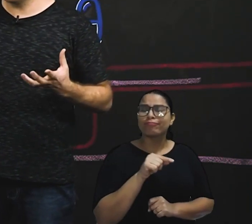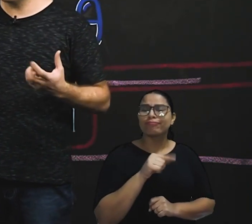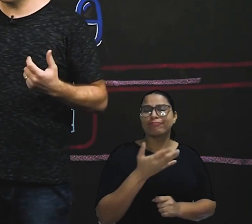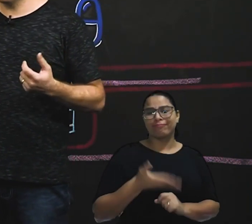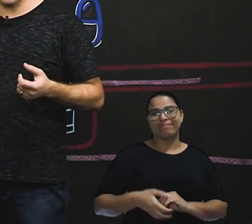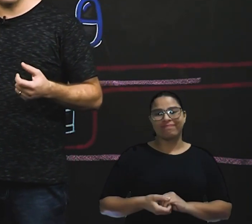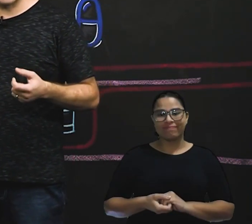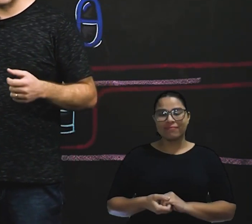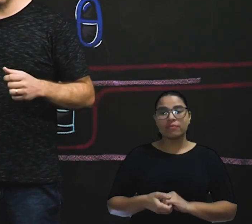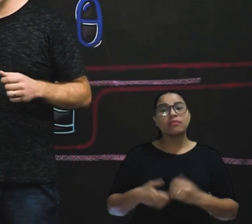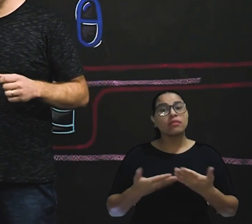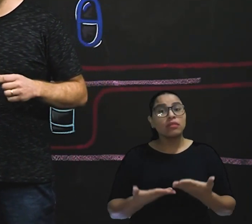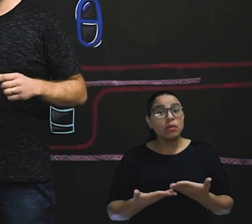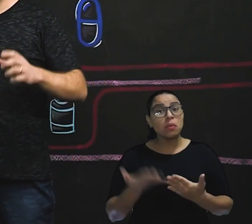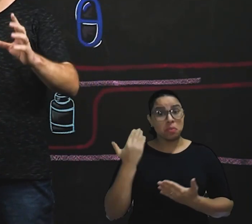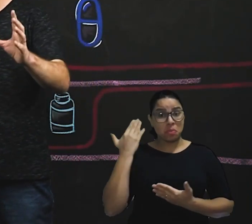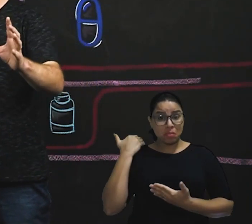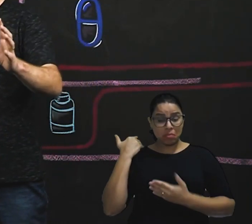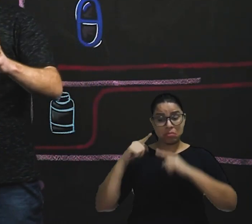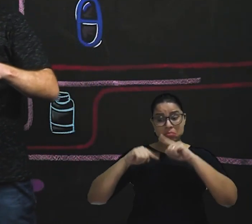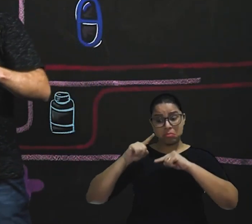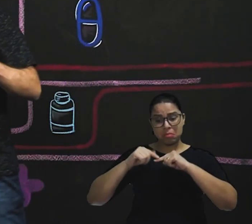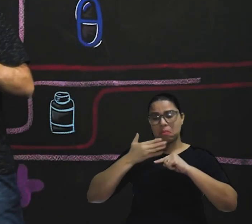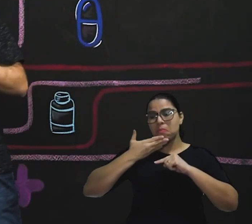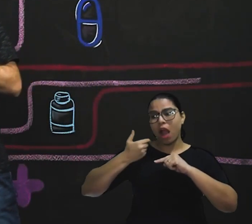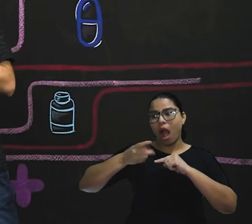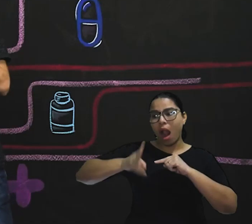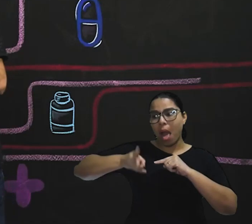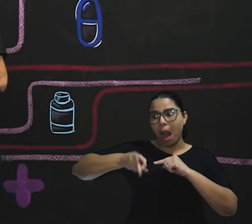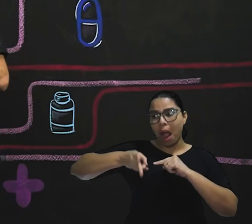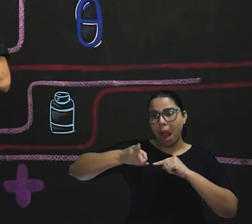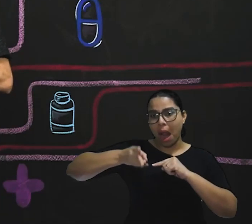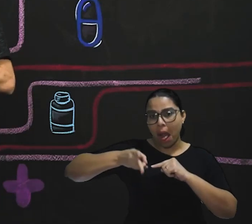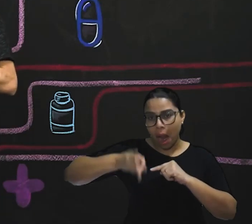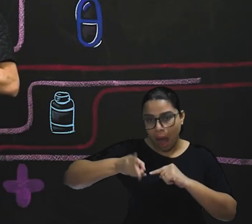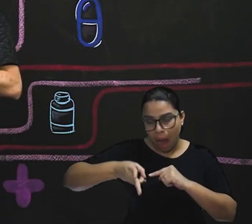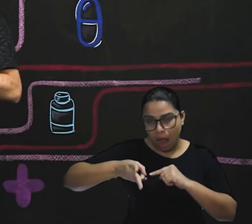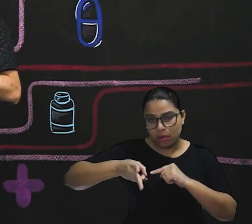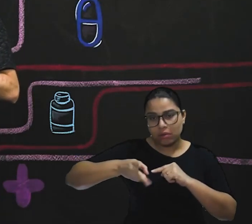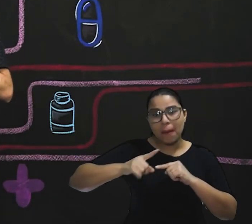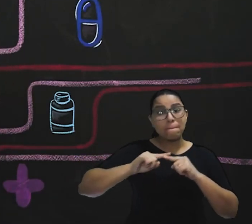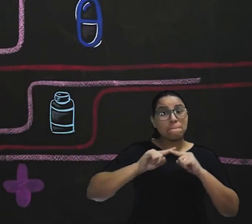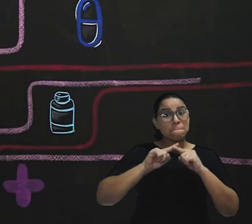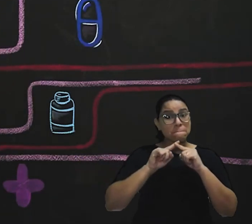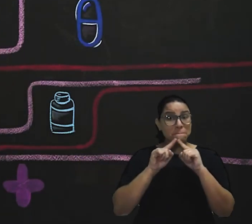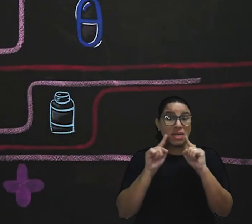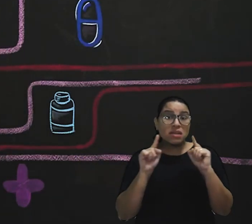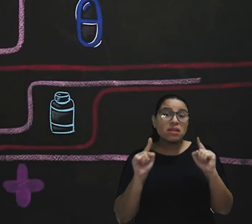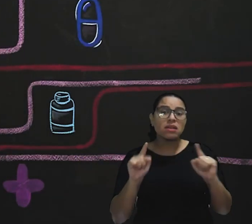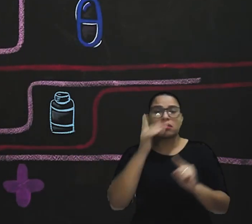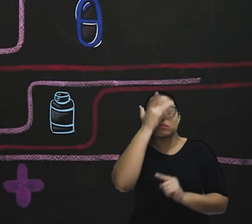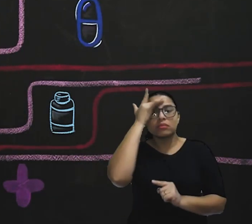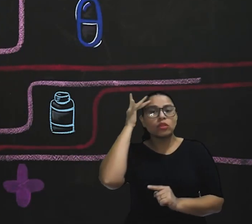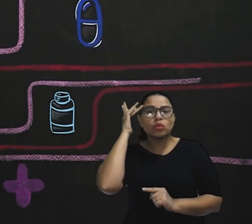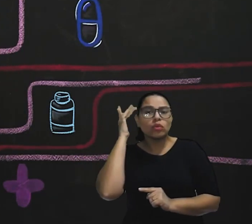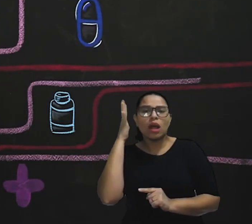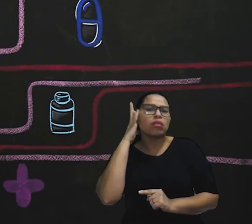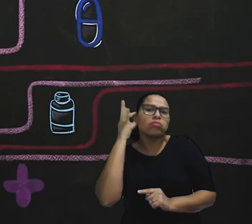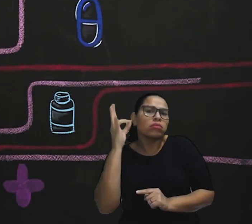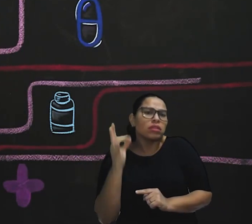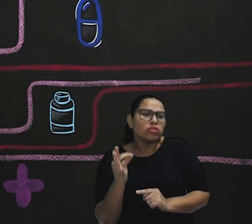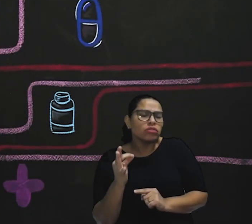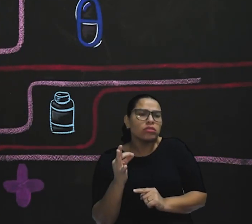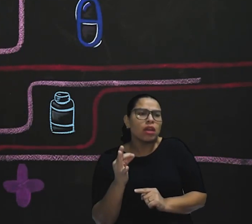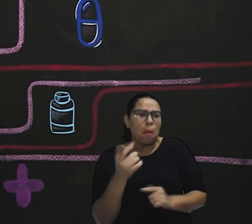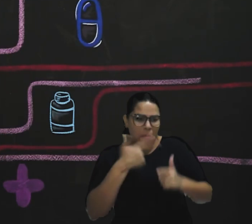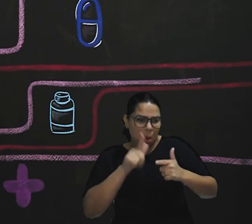produtos tivessem uma durabilidade menor, mas de uma certa maneira com que as pessoas não entendessem que aquilo era um problema